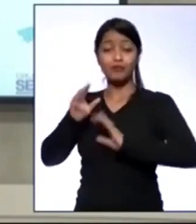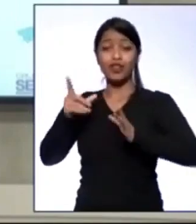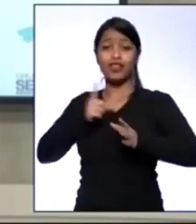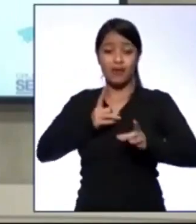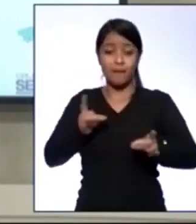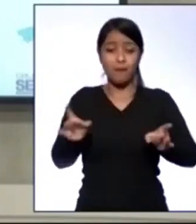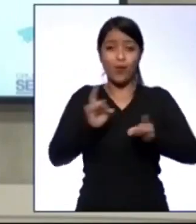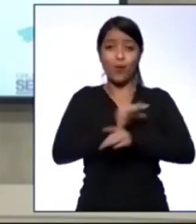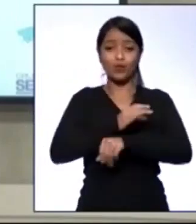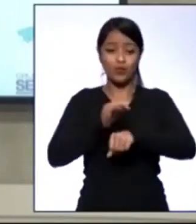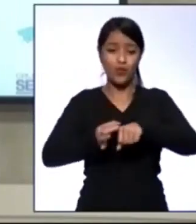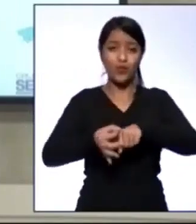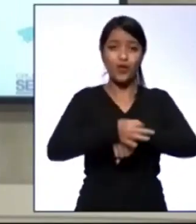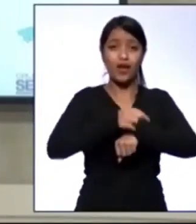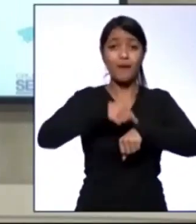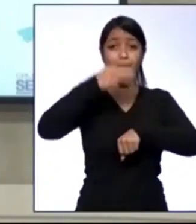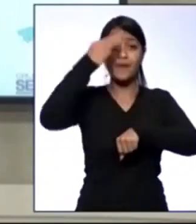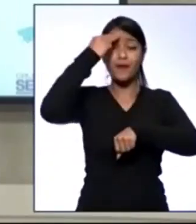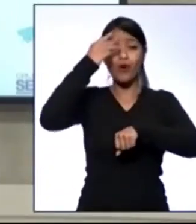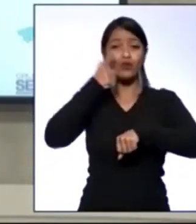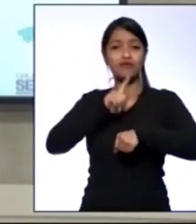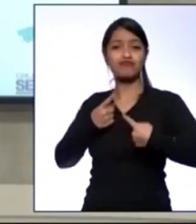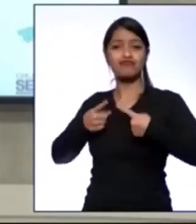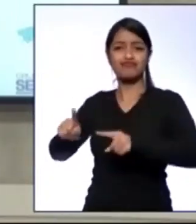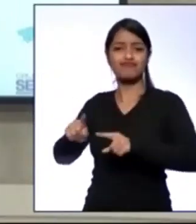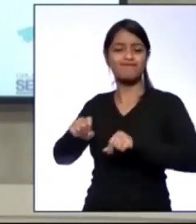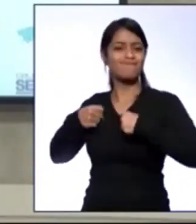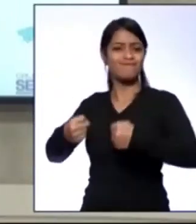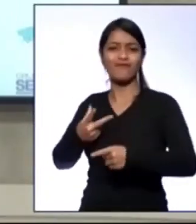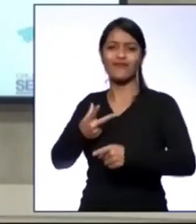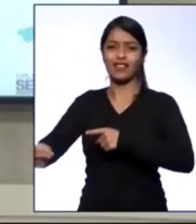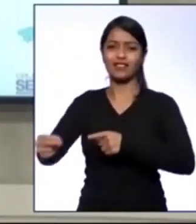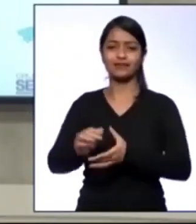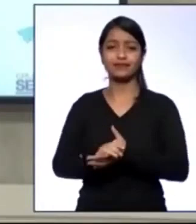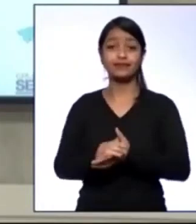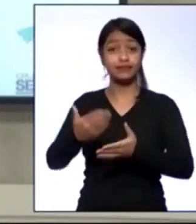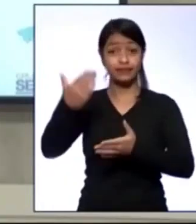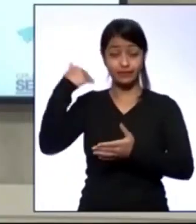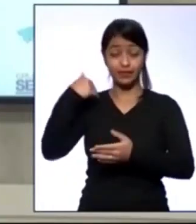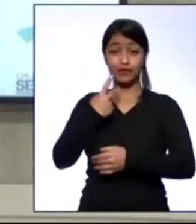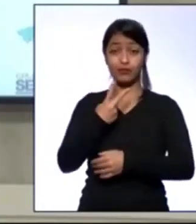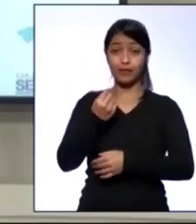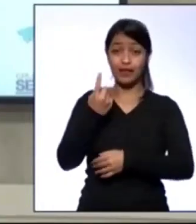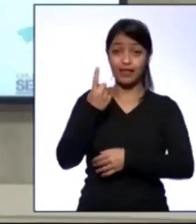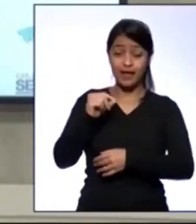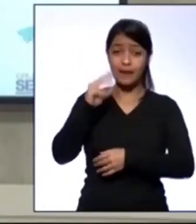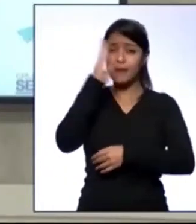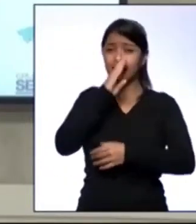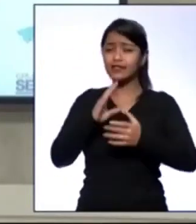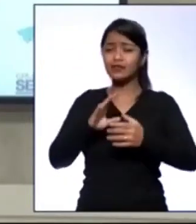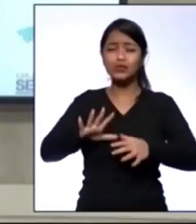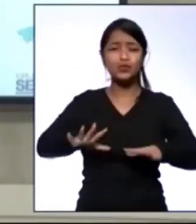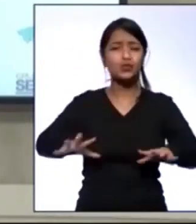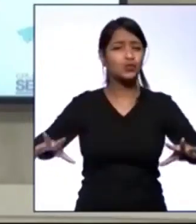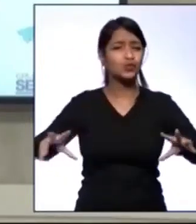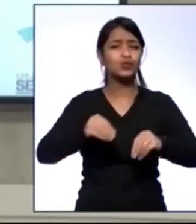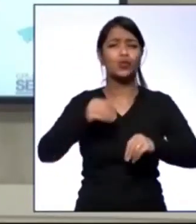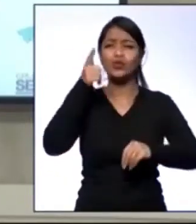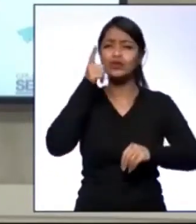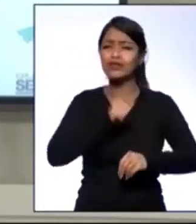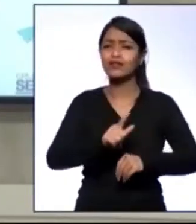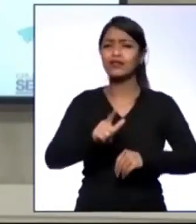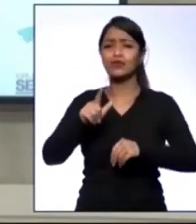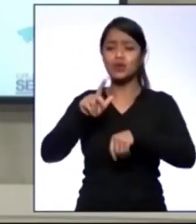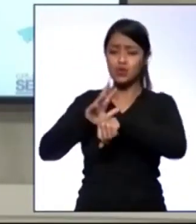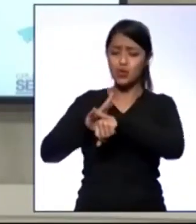Certo? O Brasil ficou livre de sarampo durante vários anos, desde 2010. Aí,